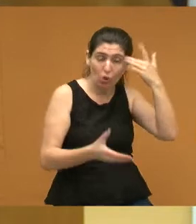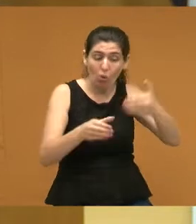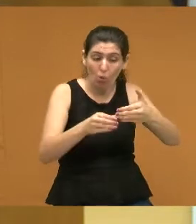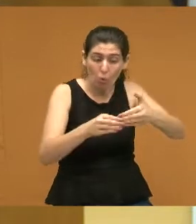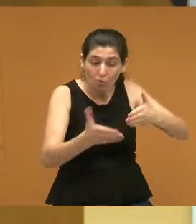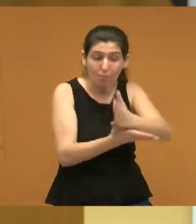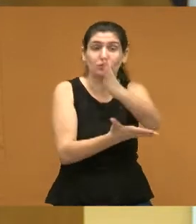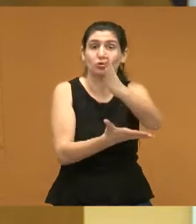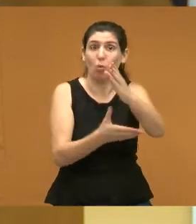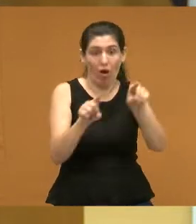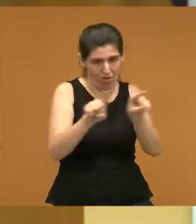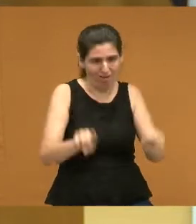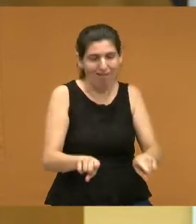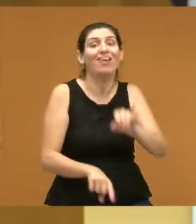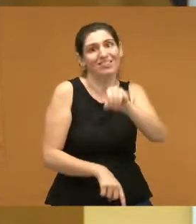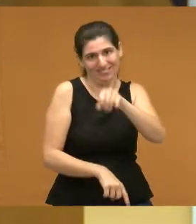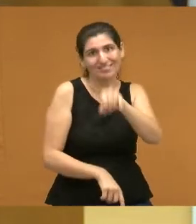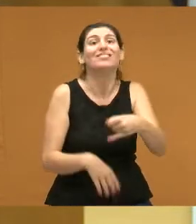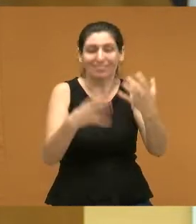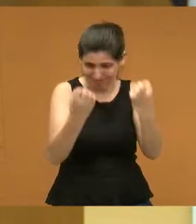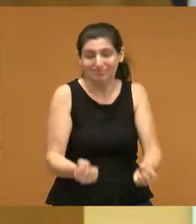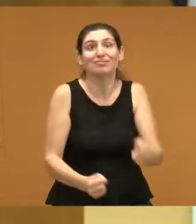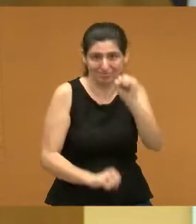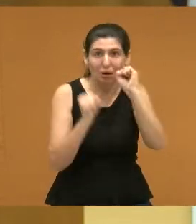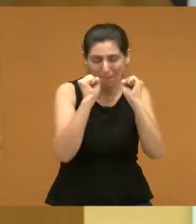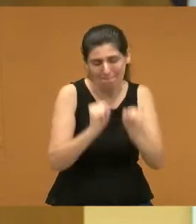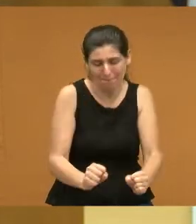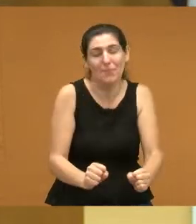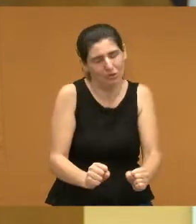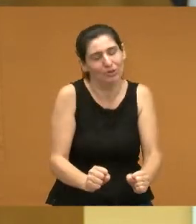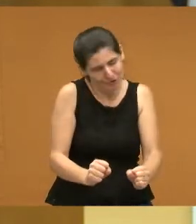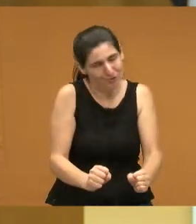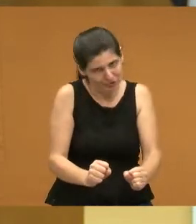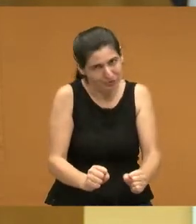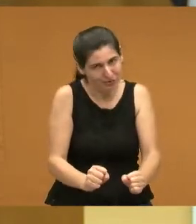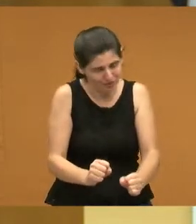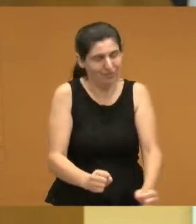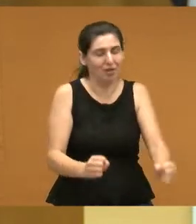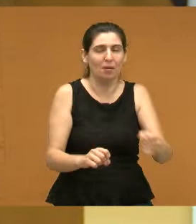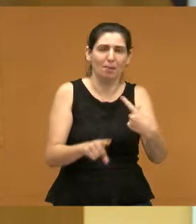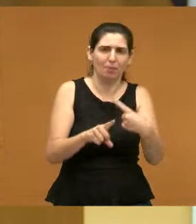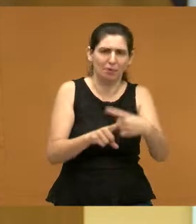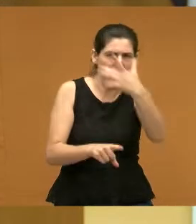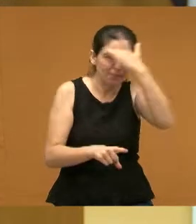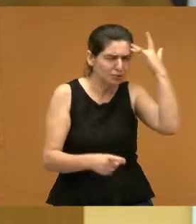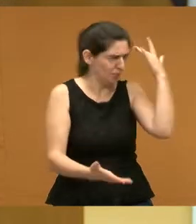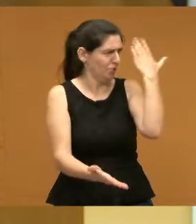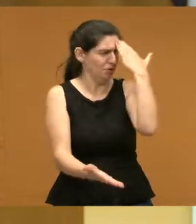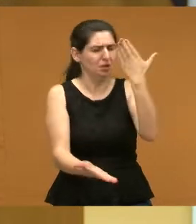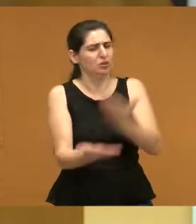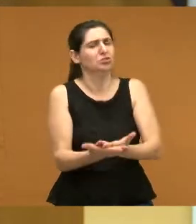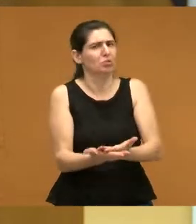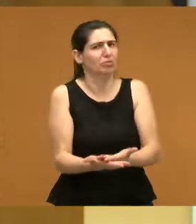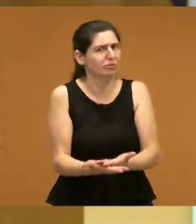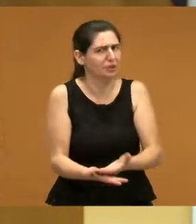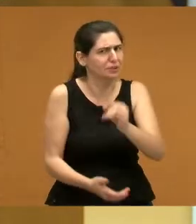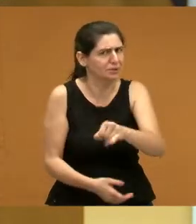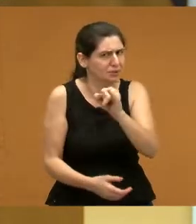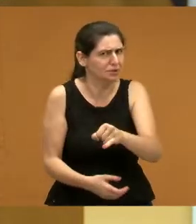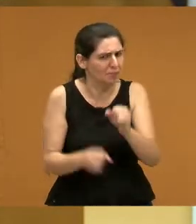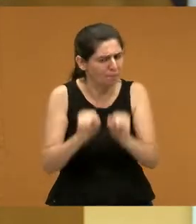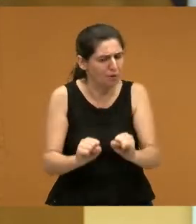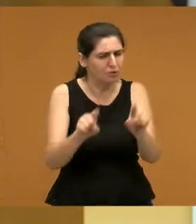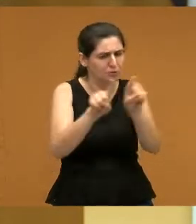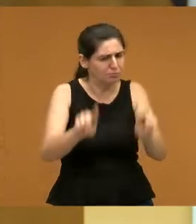de Jacareí, com atribuições objetivas de confiança e de direção.